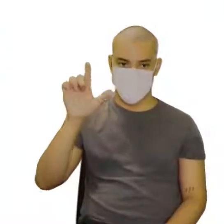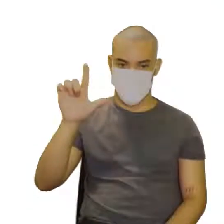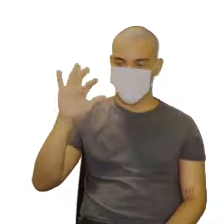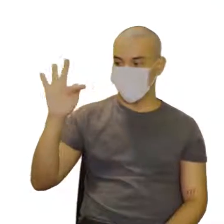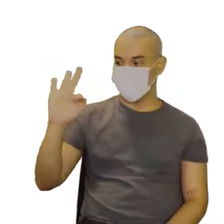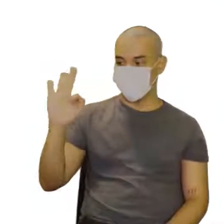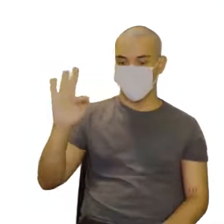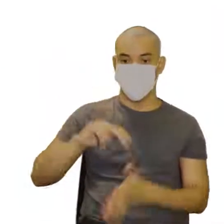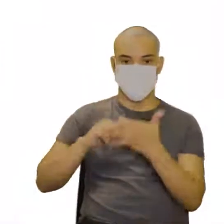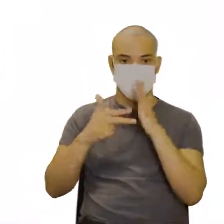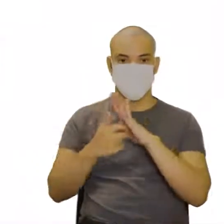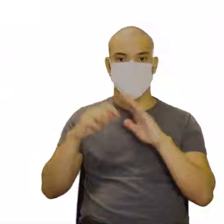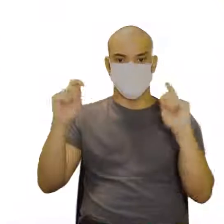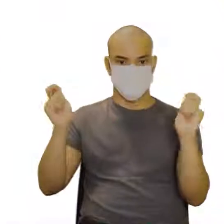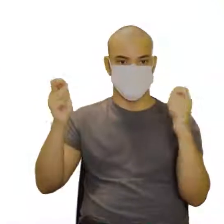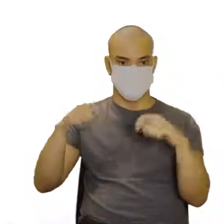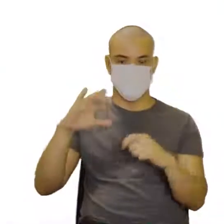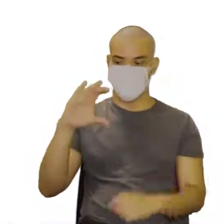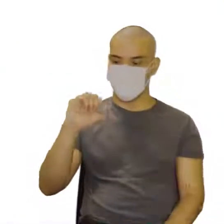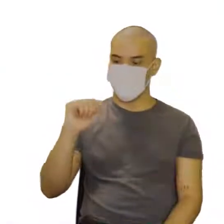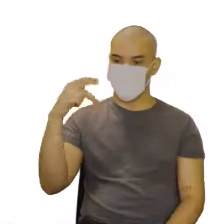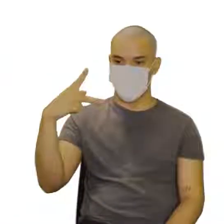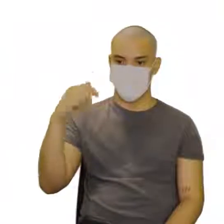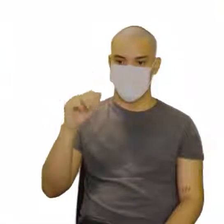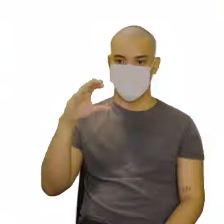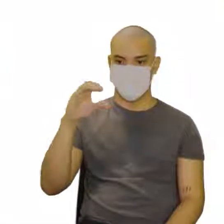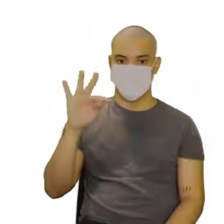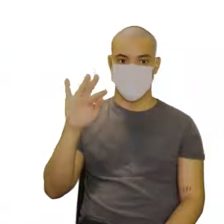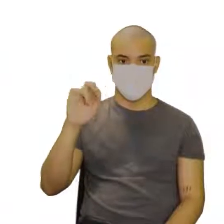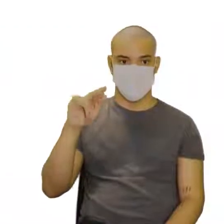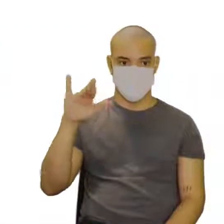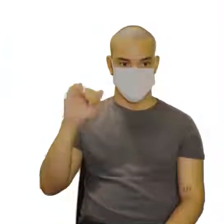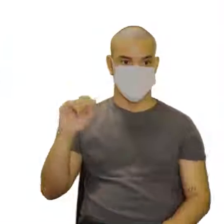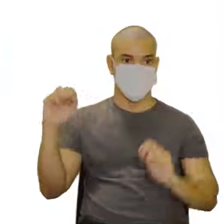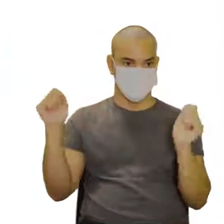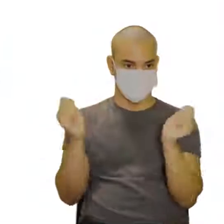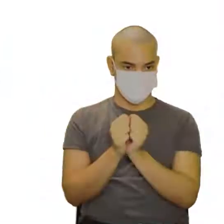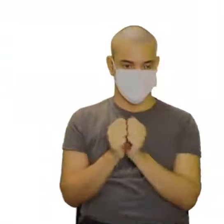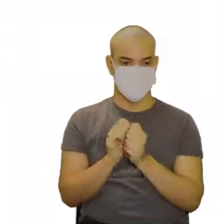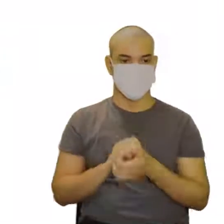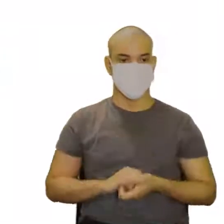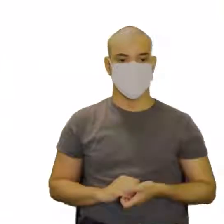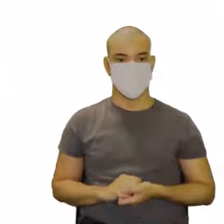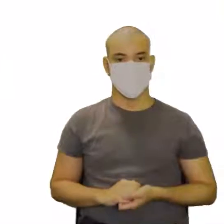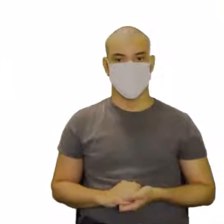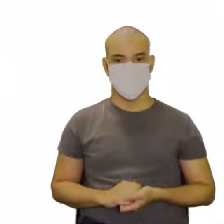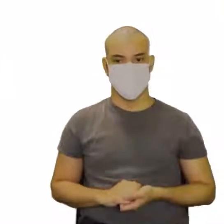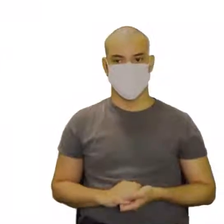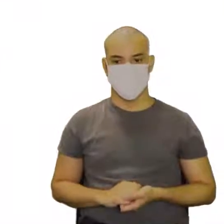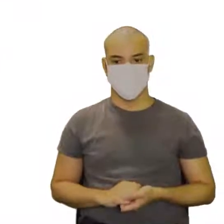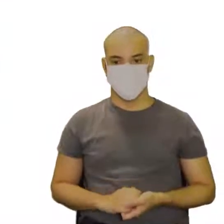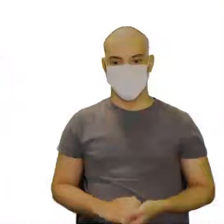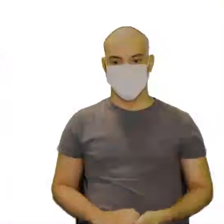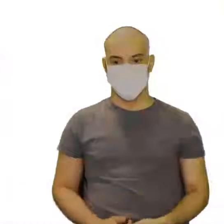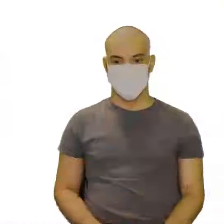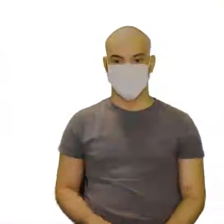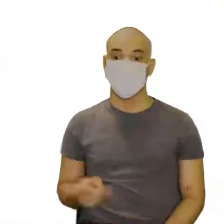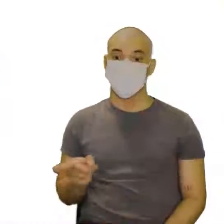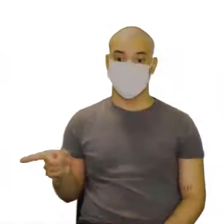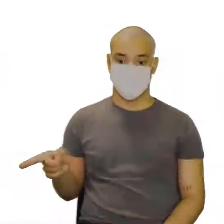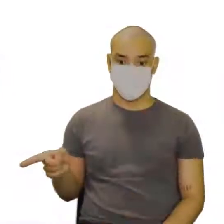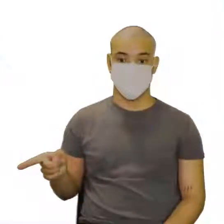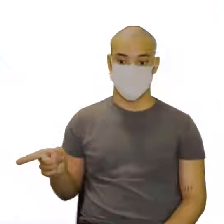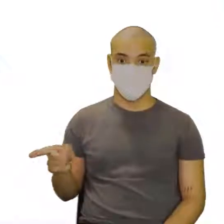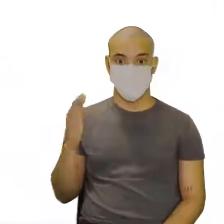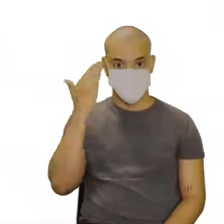à capacitância, porque é a unidade de capacitância, ok? Então, tá aqui, ó. Entendido